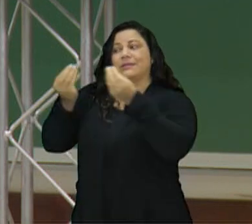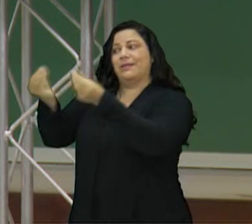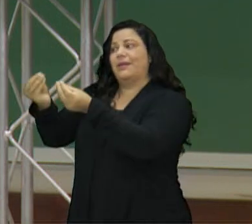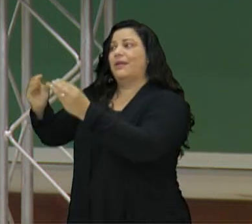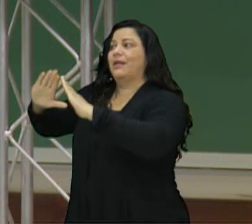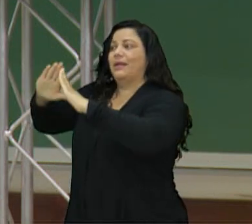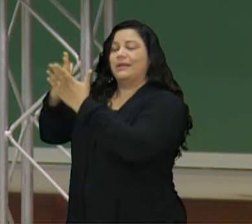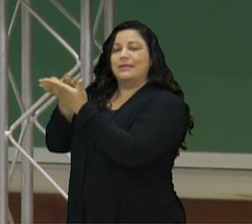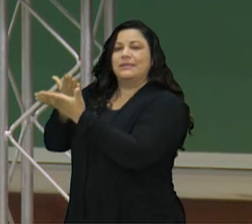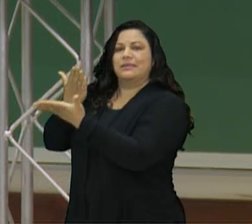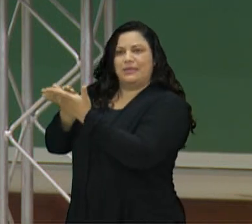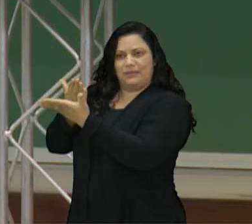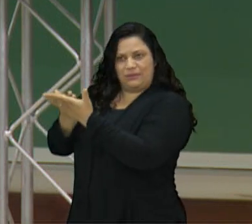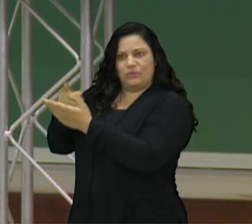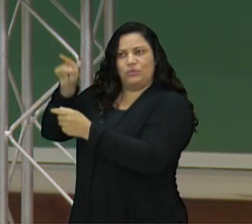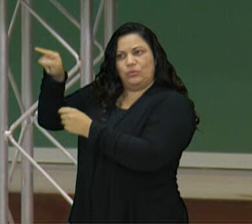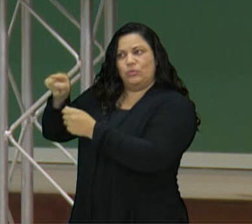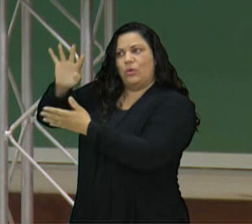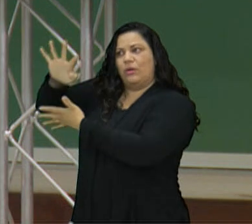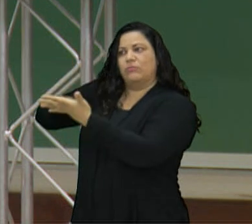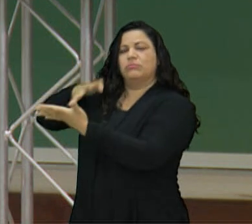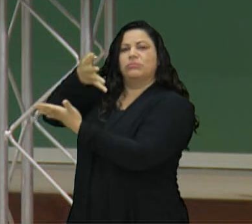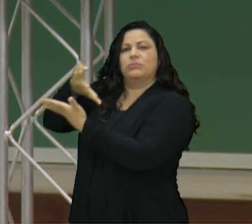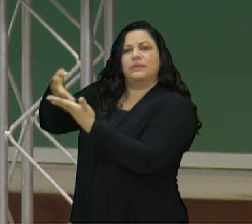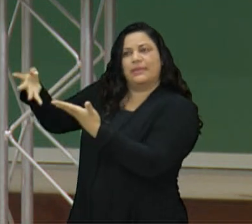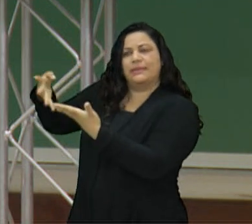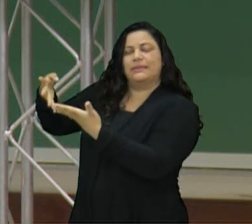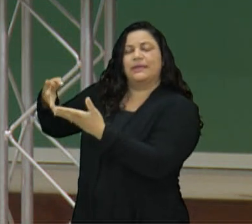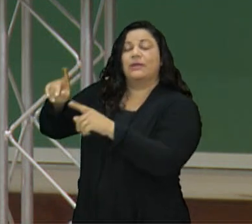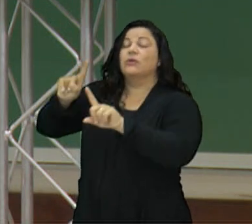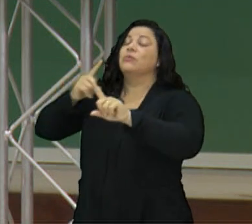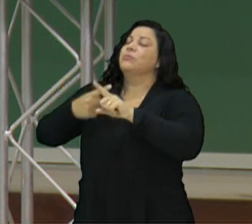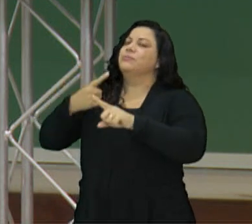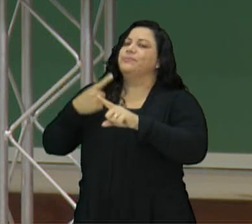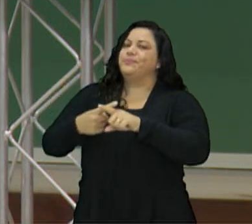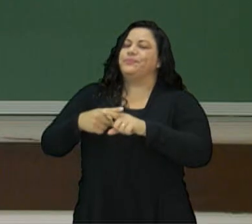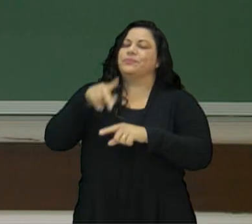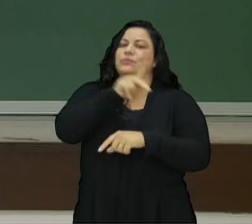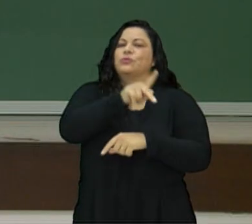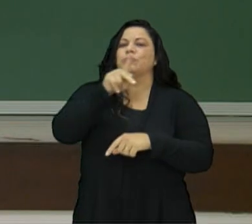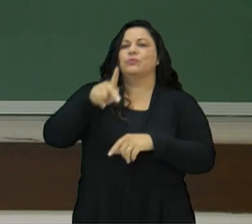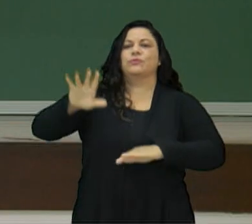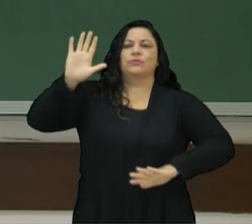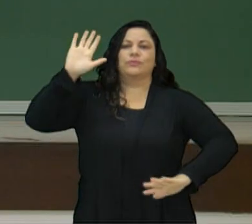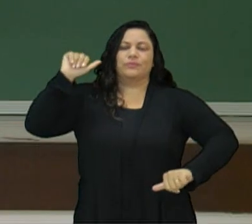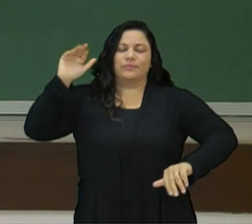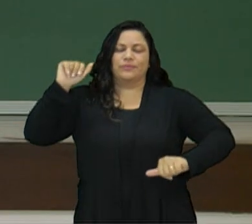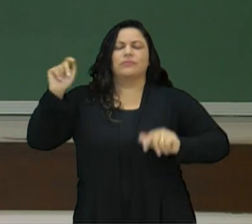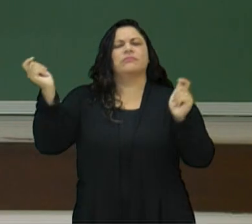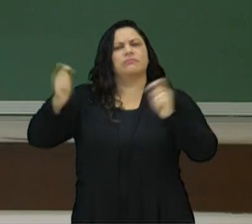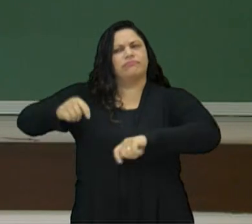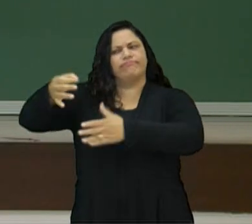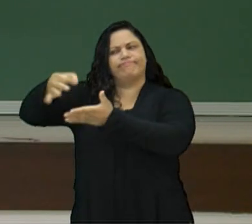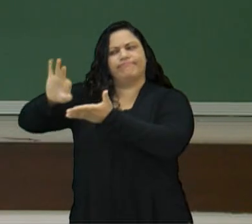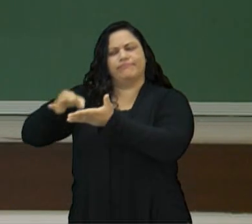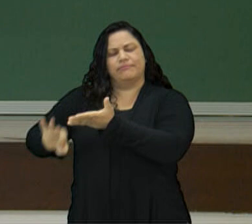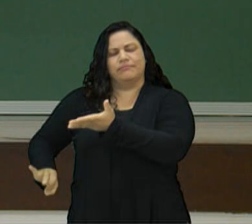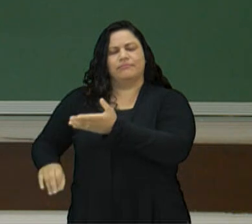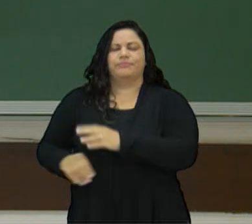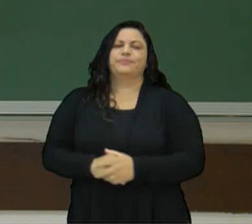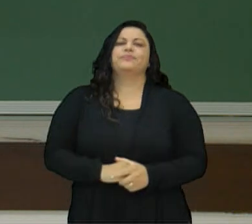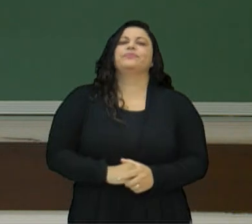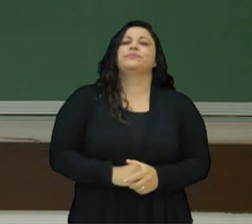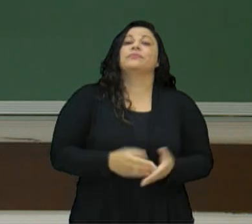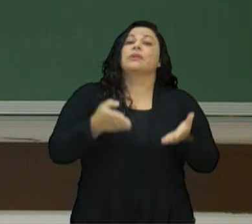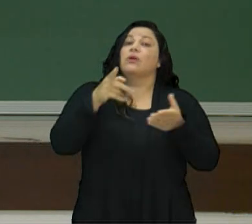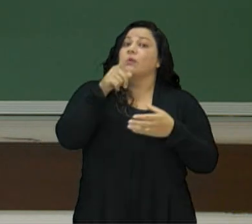com o cronograma da sua escola, para que o seu professor de espanhol possa corrigi-las. Já você que tem acesso ao Classroom, à